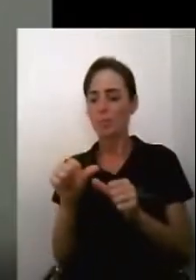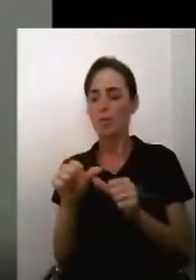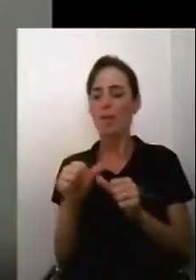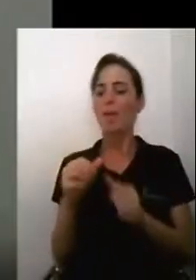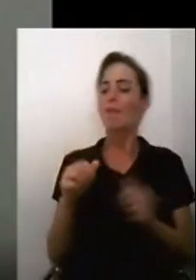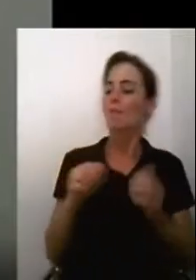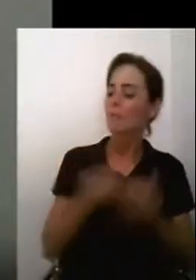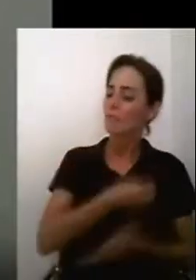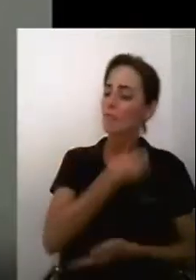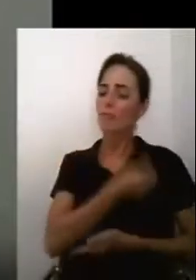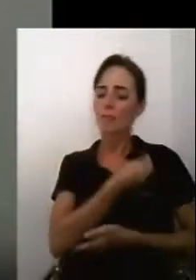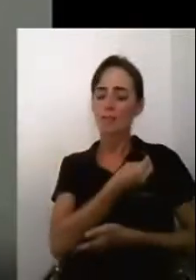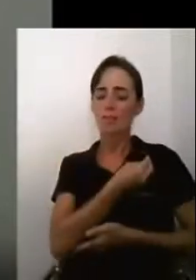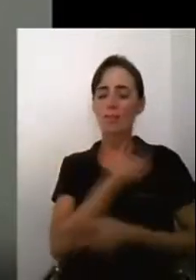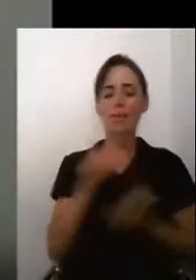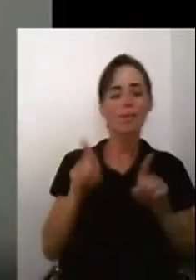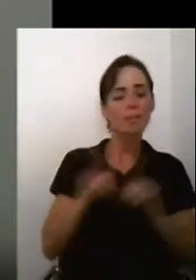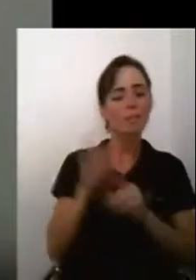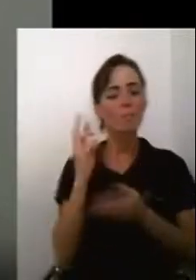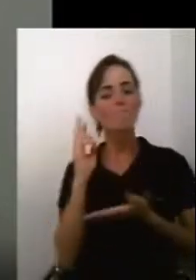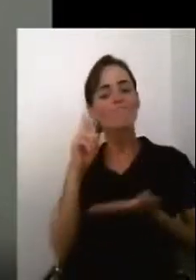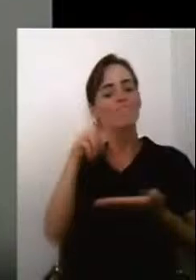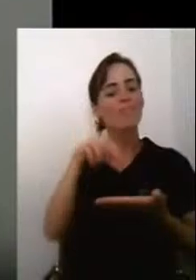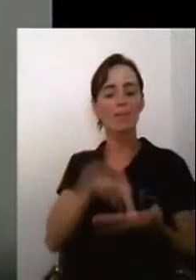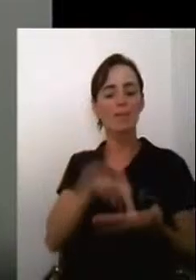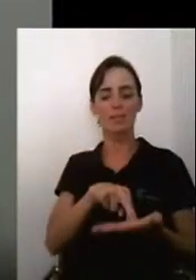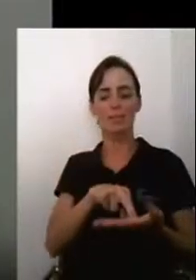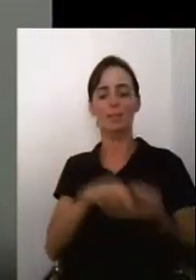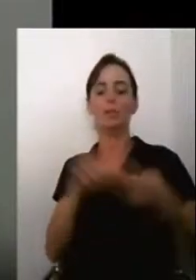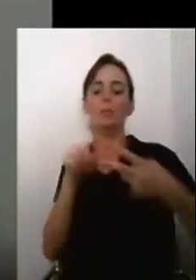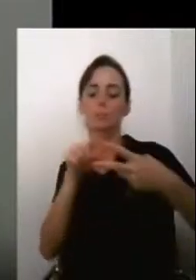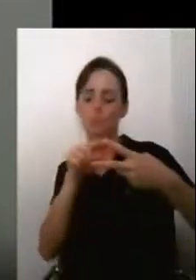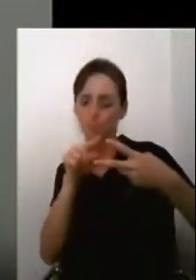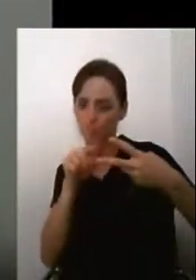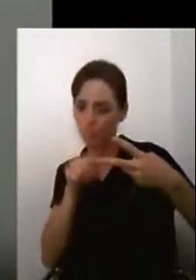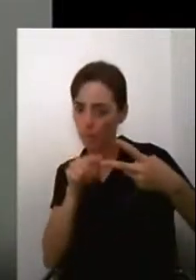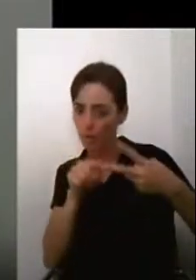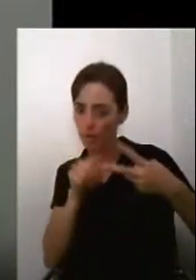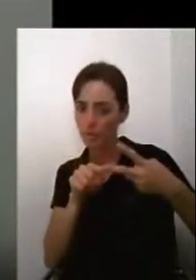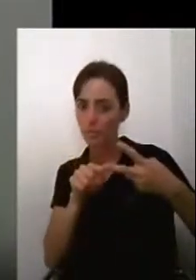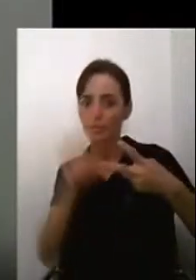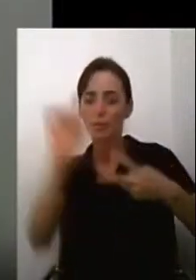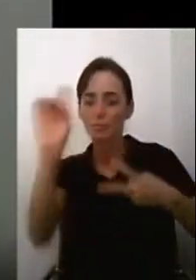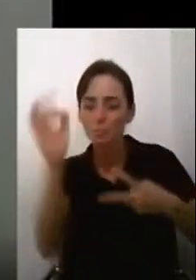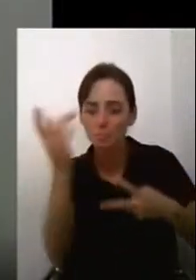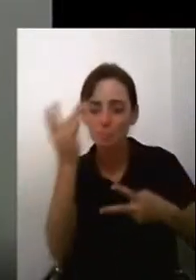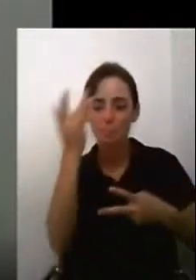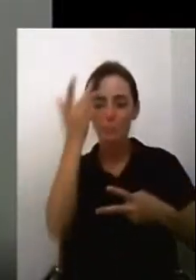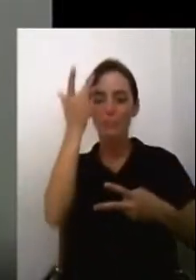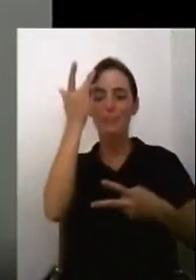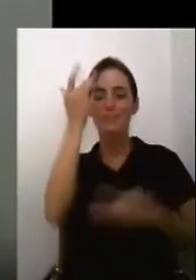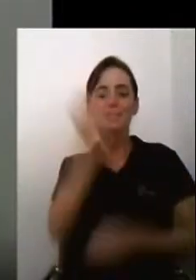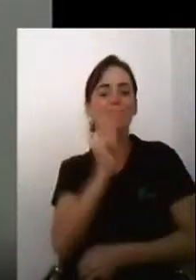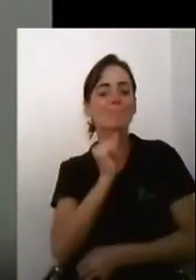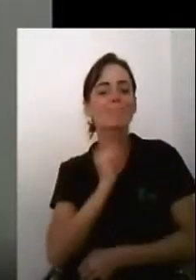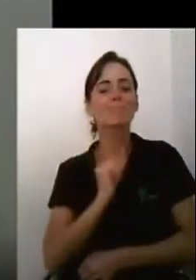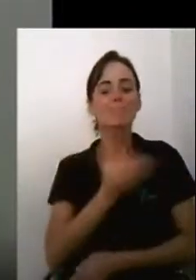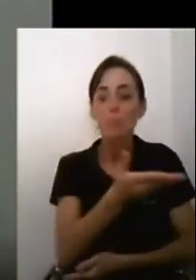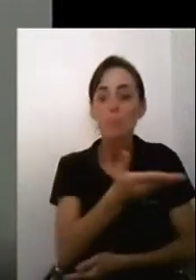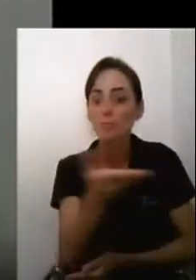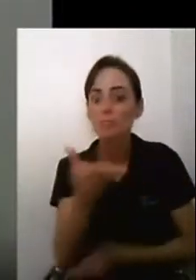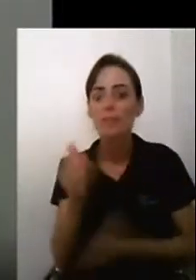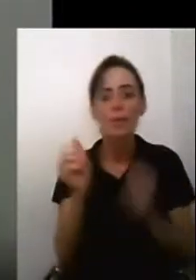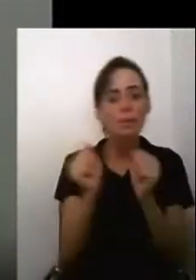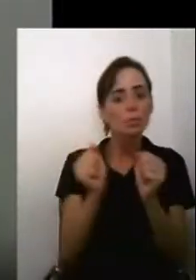realidade. Meu segundo desejo e aspiração é que vocês, junto